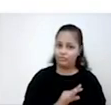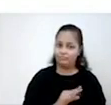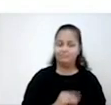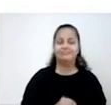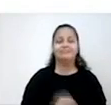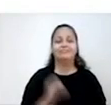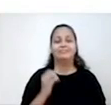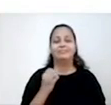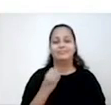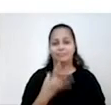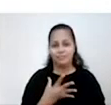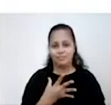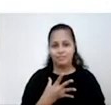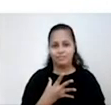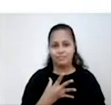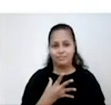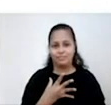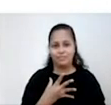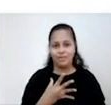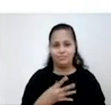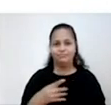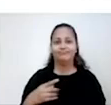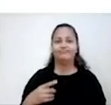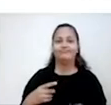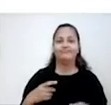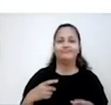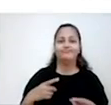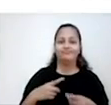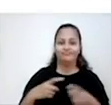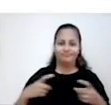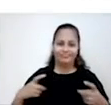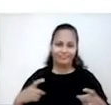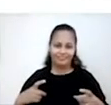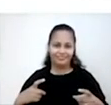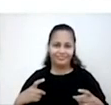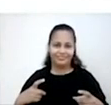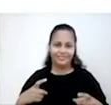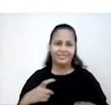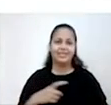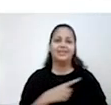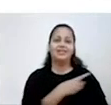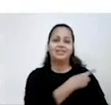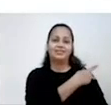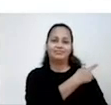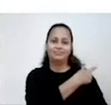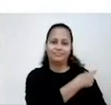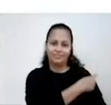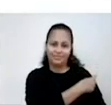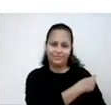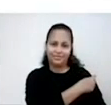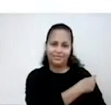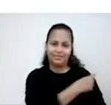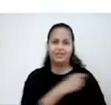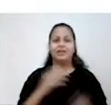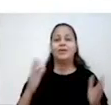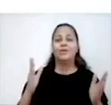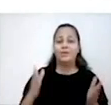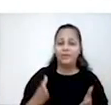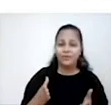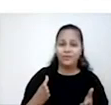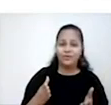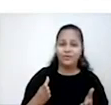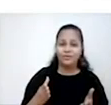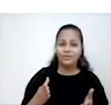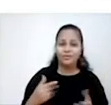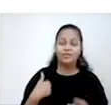Prontos? Bom, a revolta da vacina. Né? O que foi essa revolta? Né? Por que da vacina?